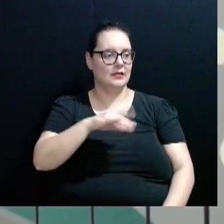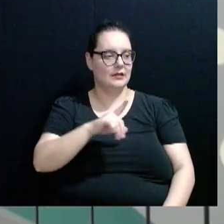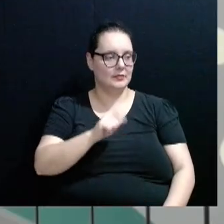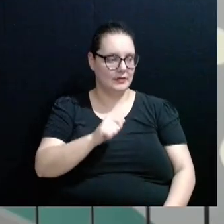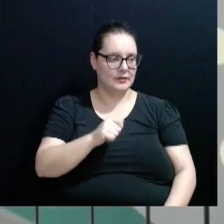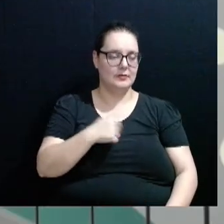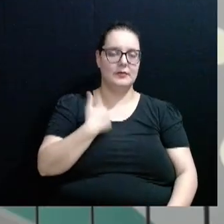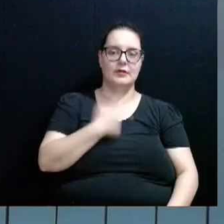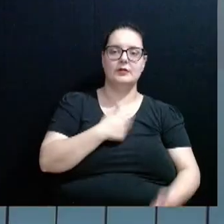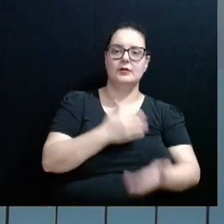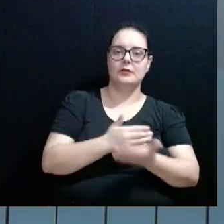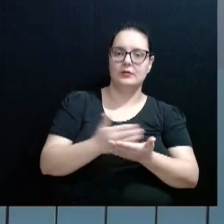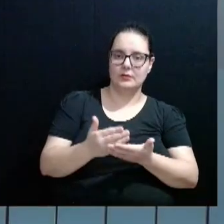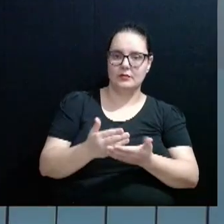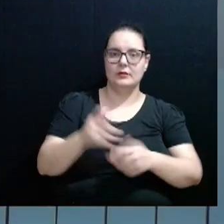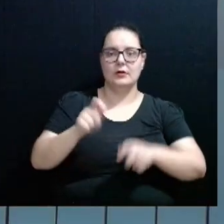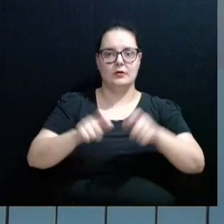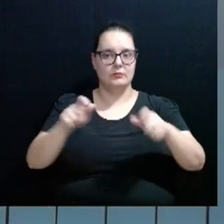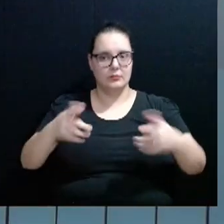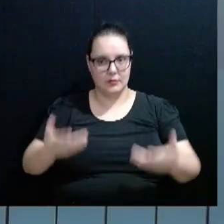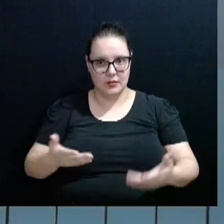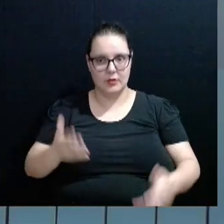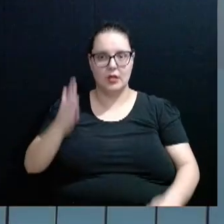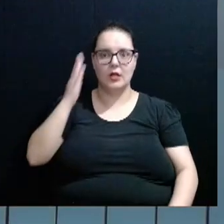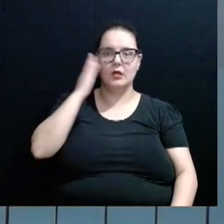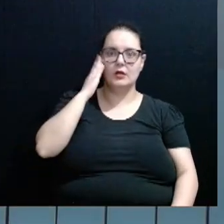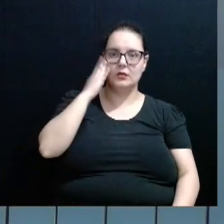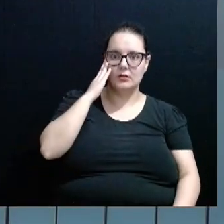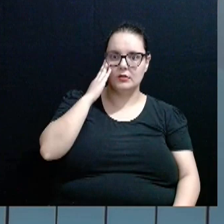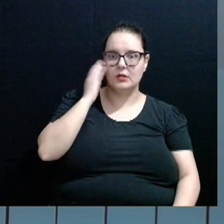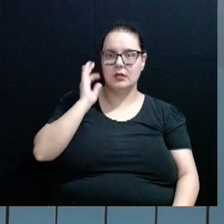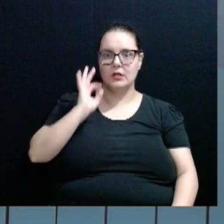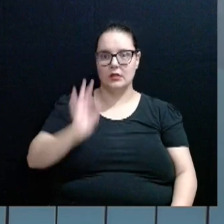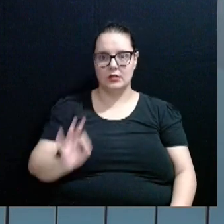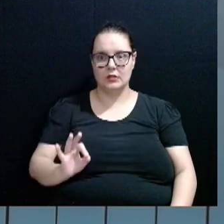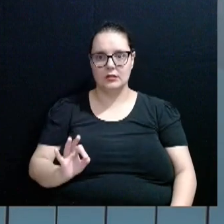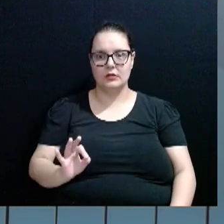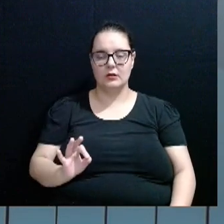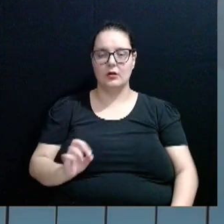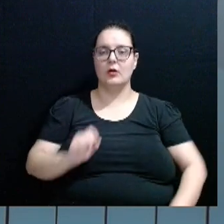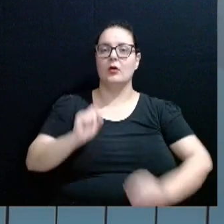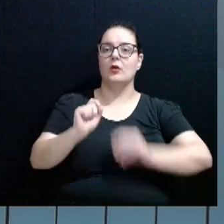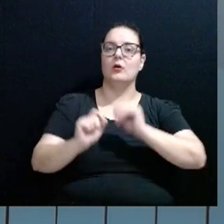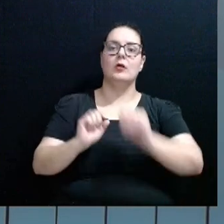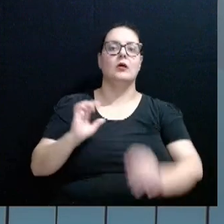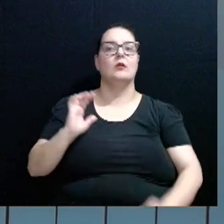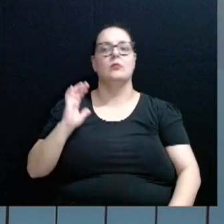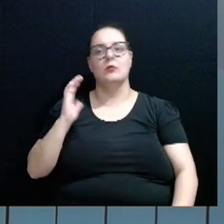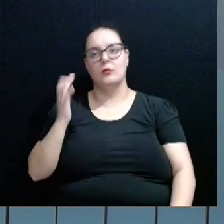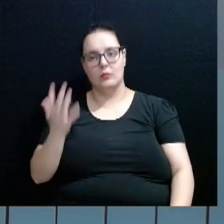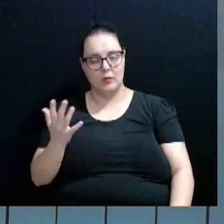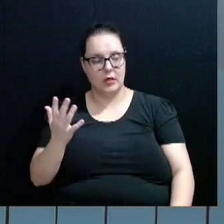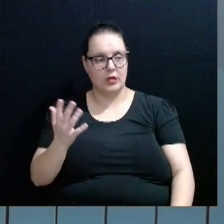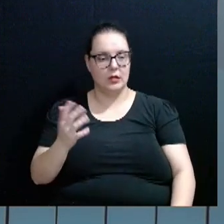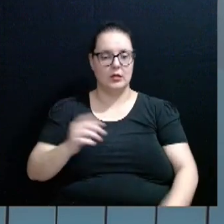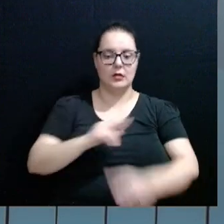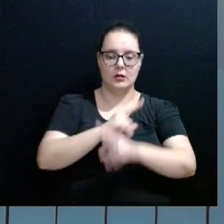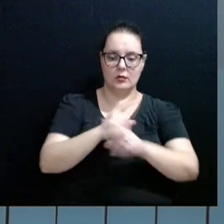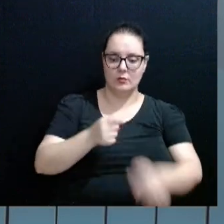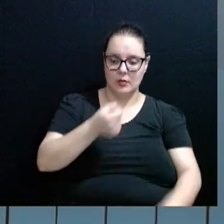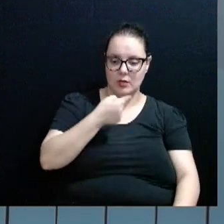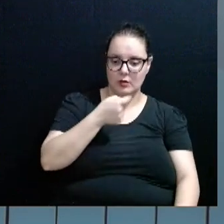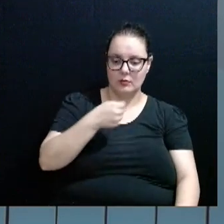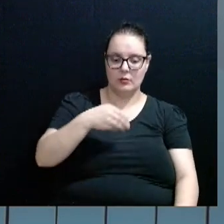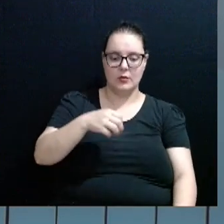que o pessoal entenda exatamente o que vem a ser essa intoxicação medicamentosa. Ela